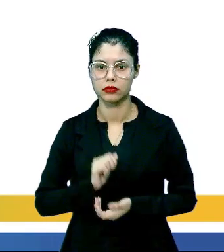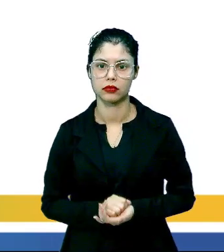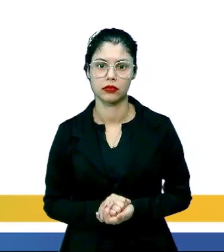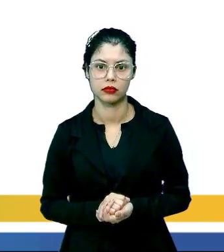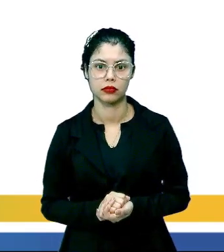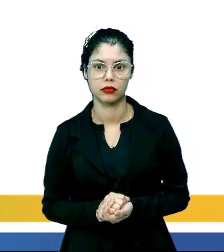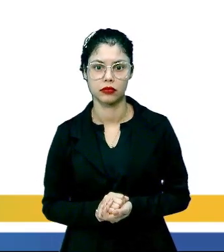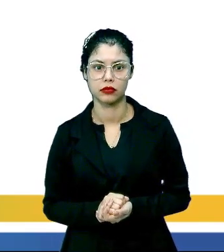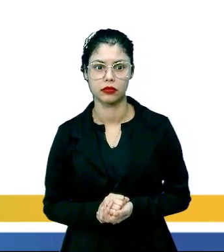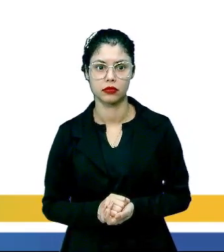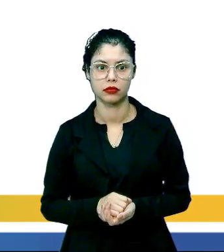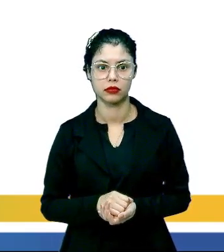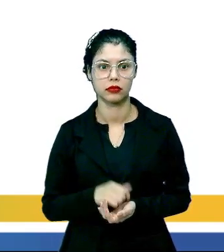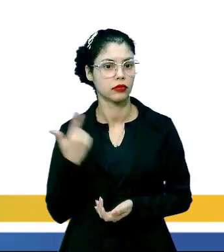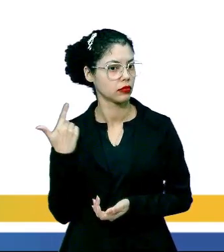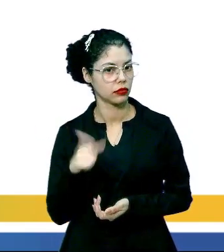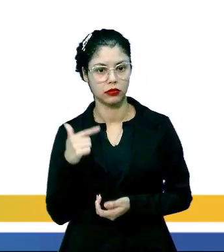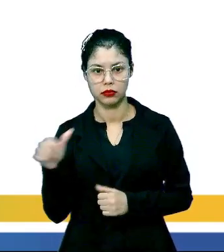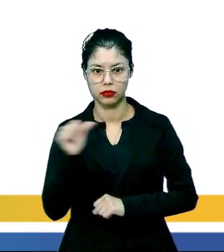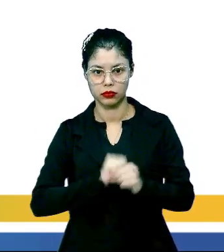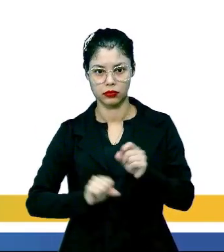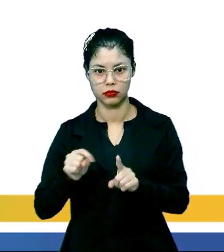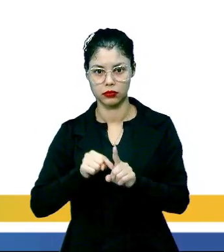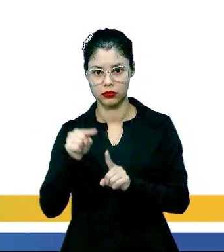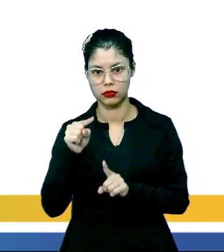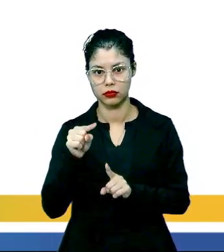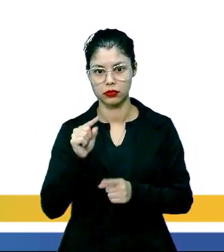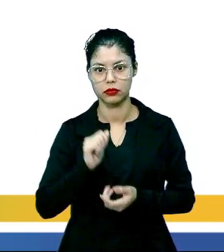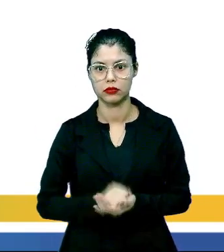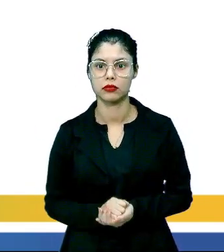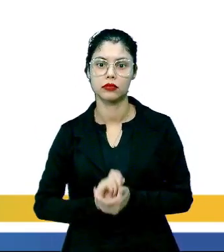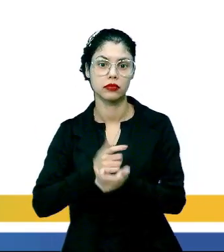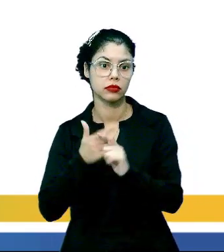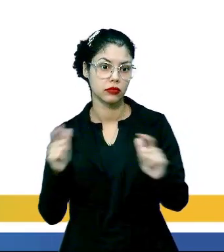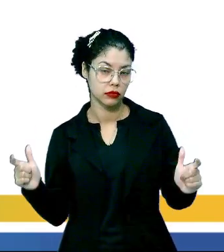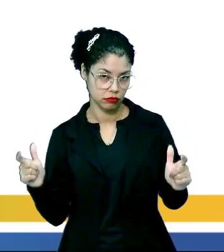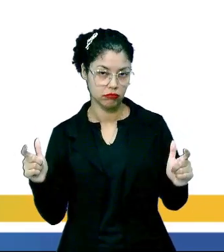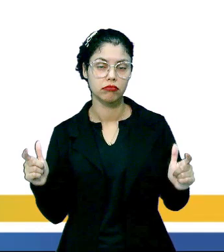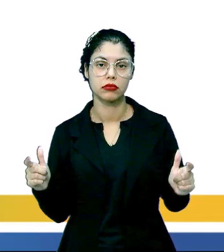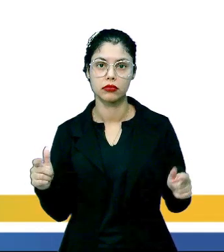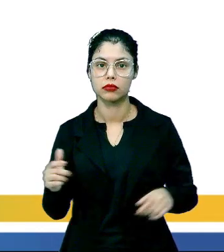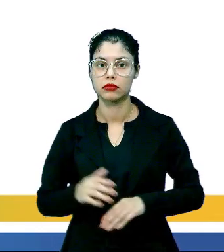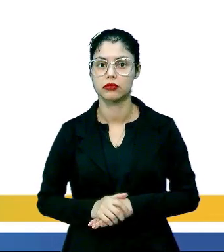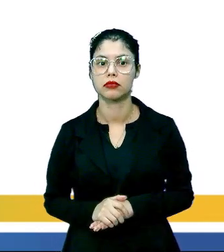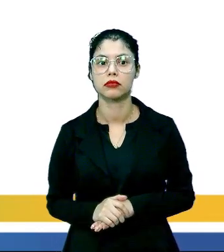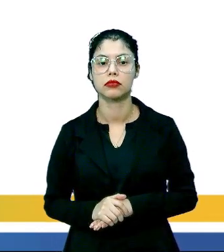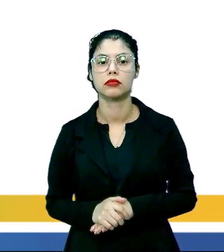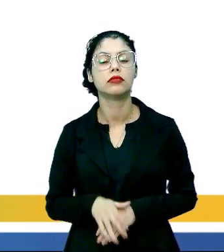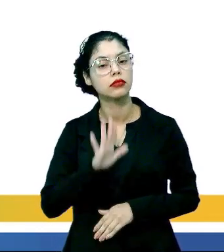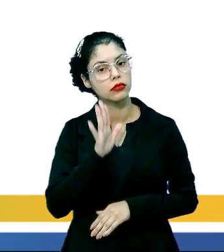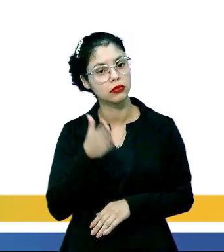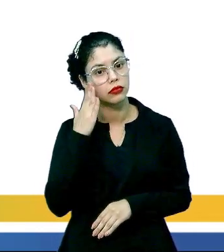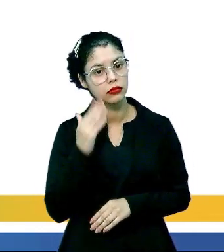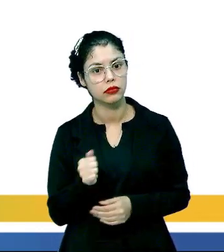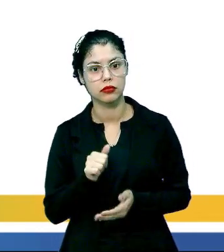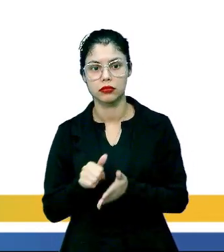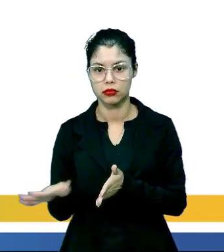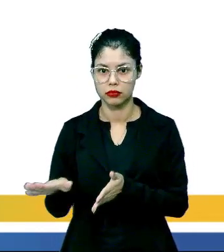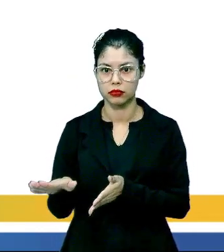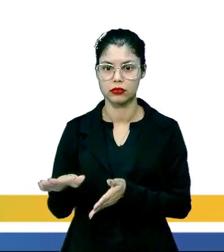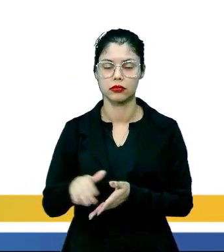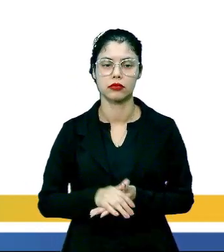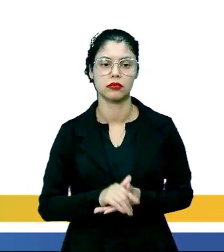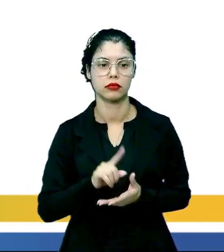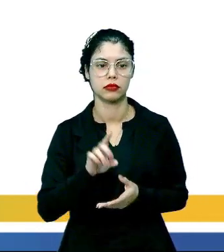concentração de excretas. Alternativa E, não altera o volume da urina, mas aumenta a concentração de excretas. Daí tu já tira, já arrisca